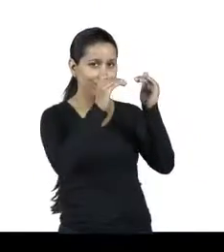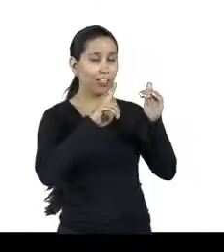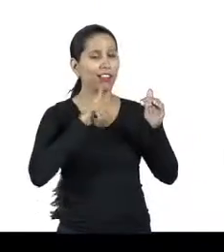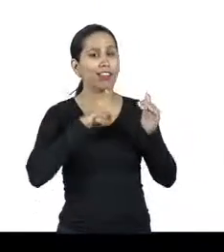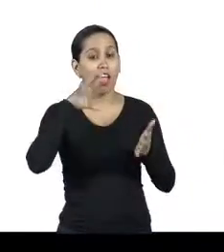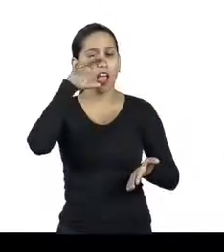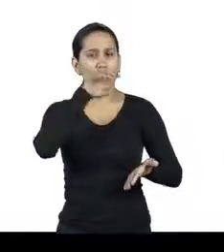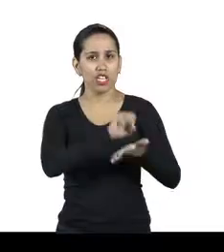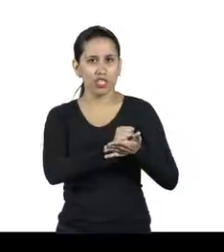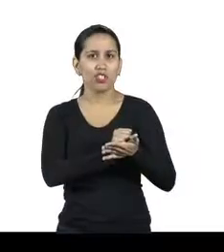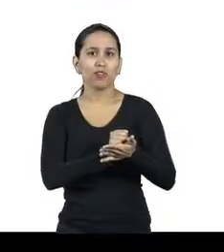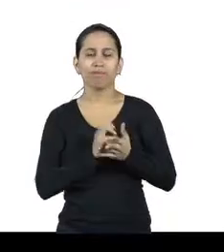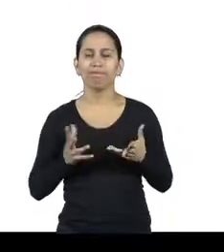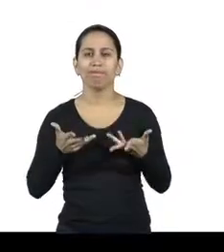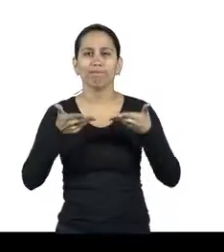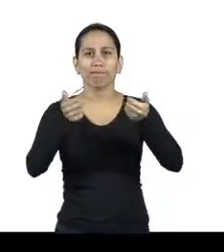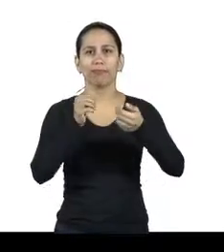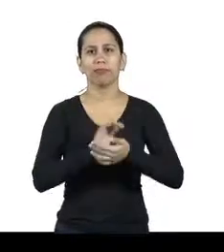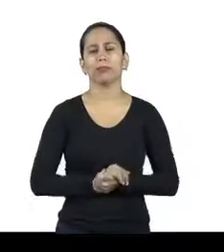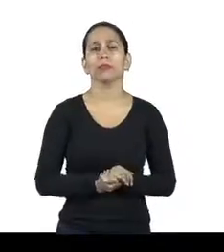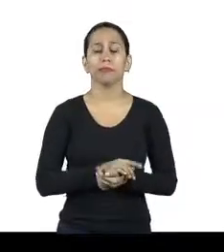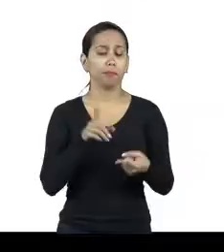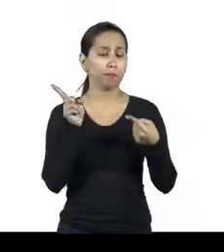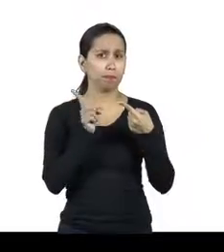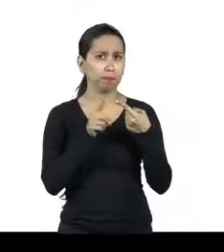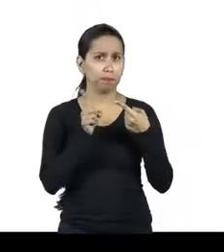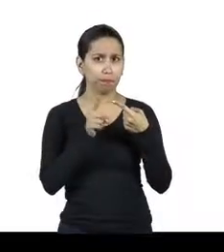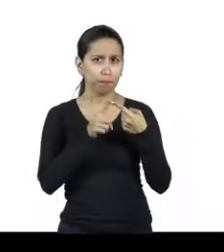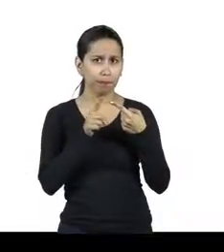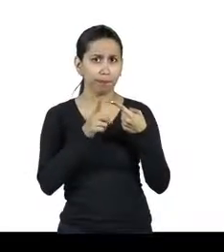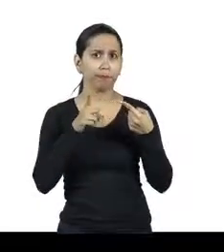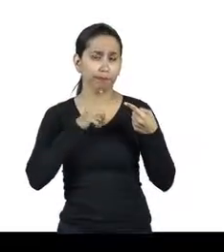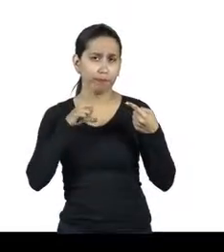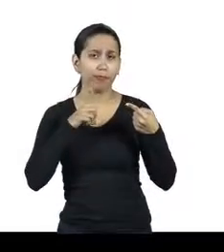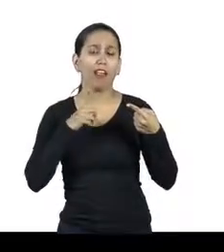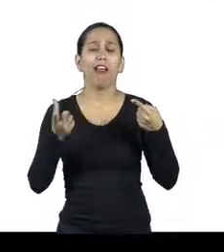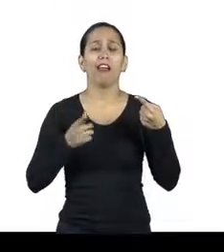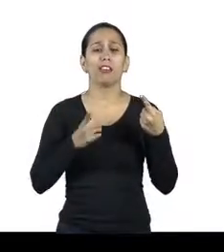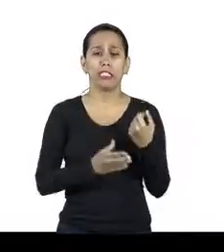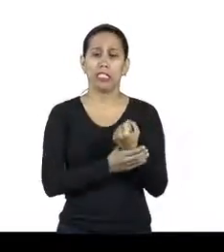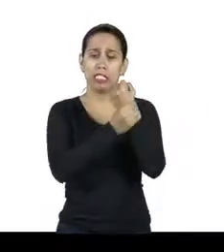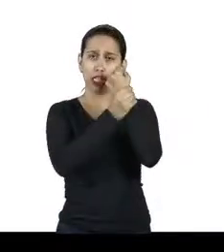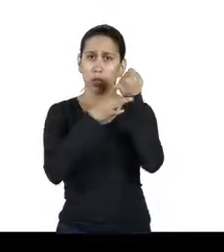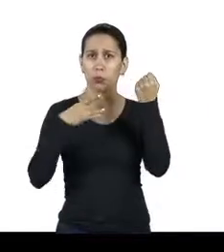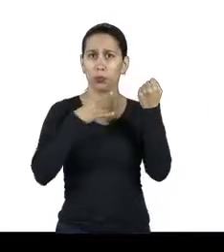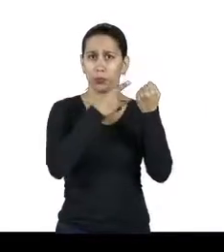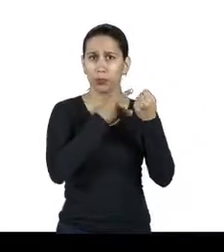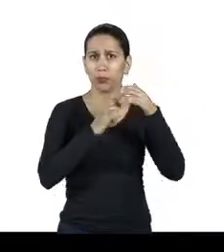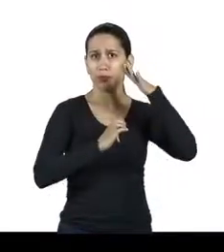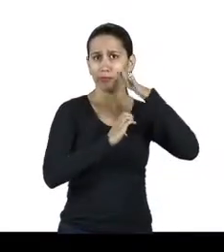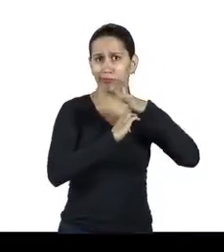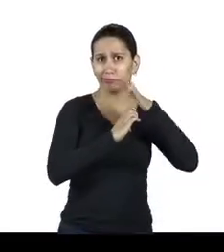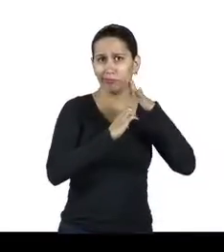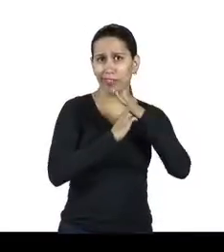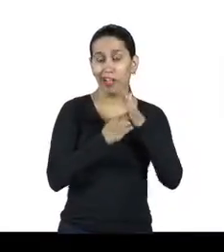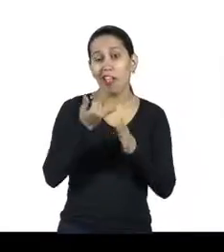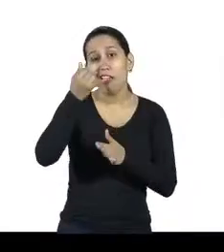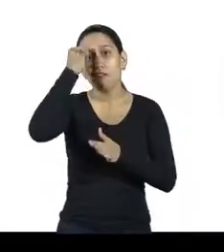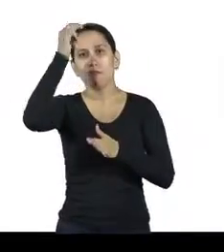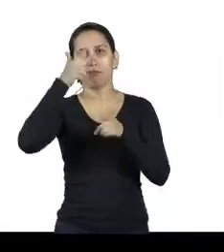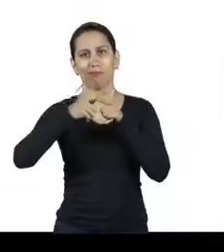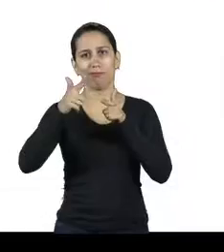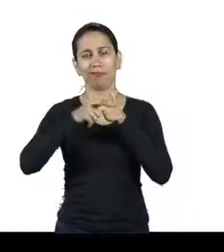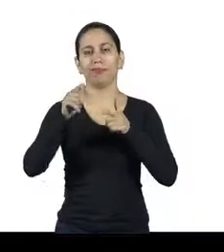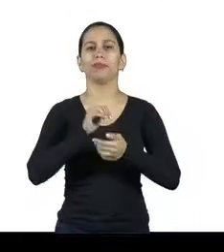desvios eficiente. Incluir na gestão de segurança e saúde organizacional da empresa procedimentos de registros de